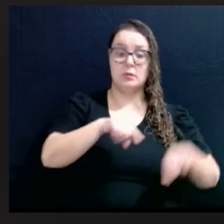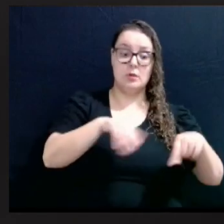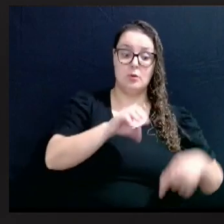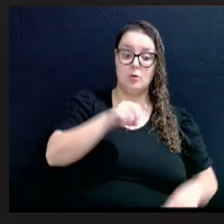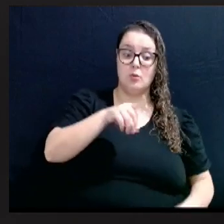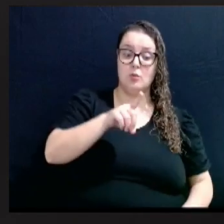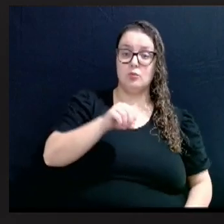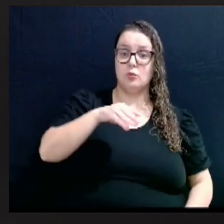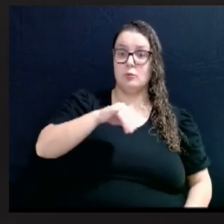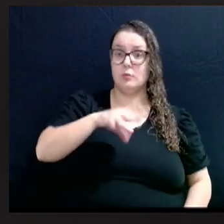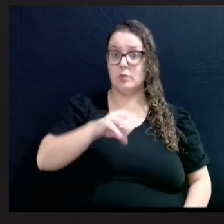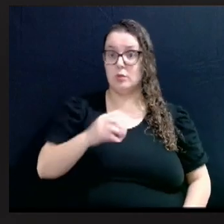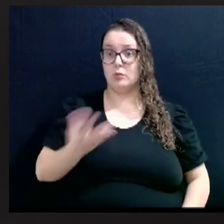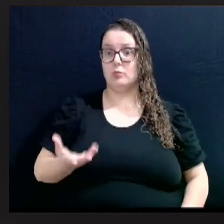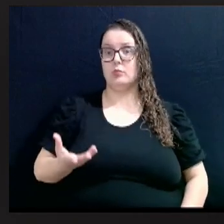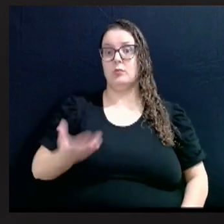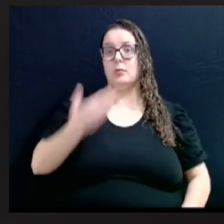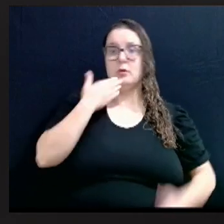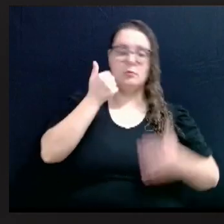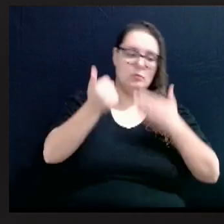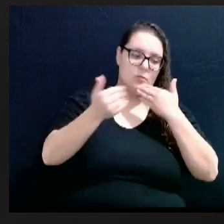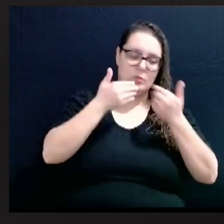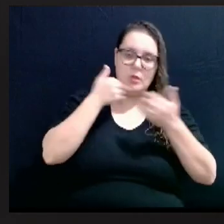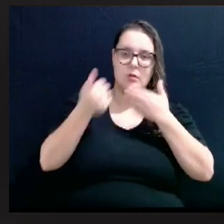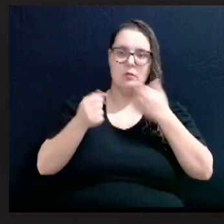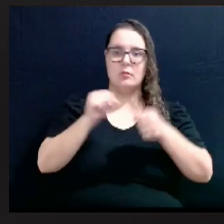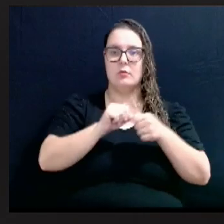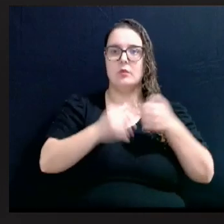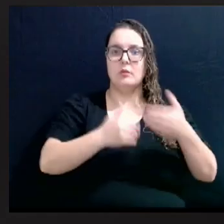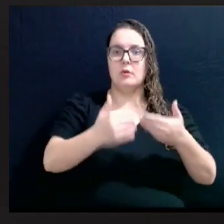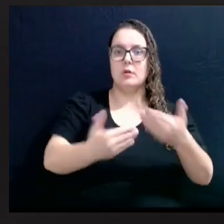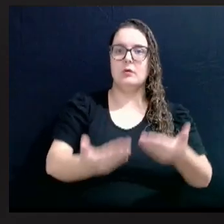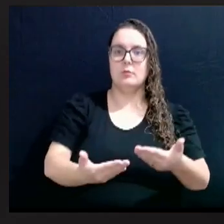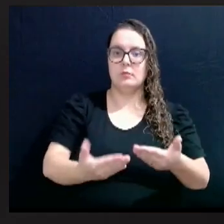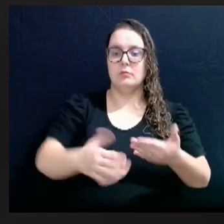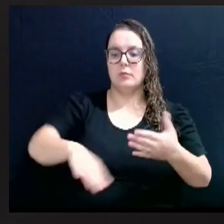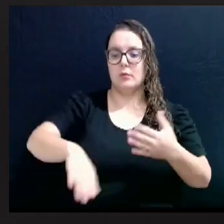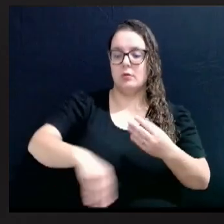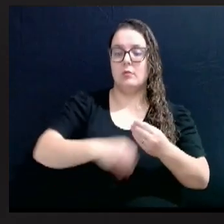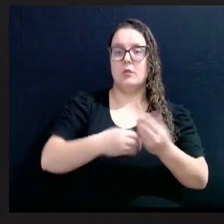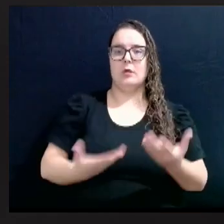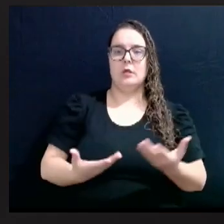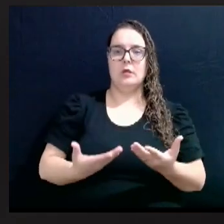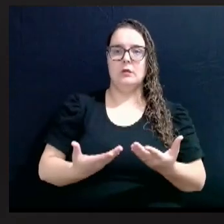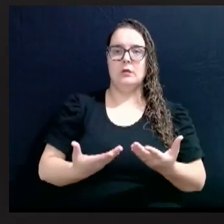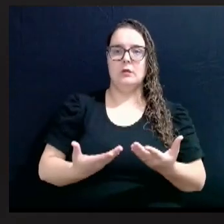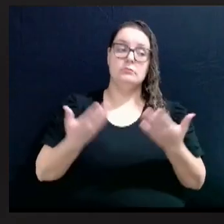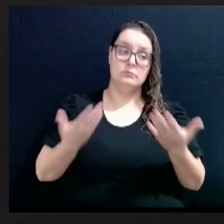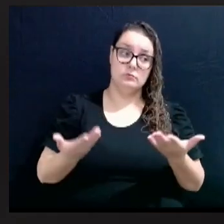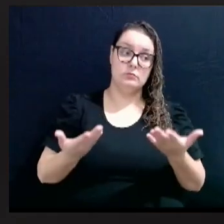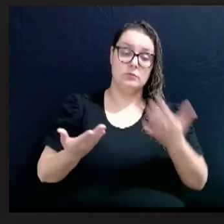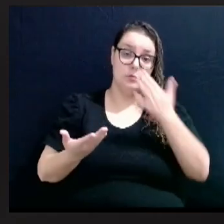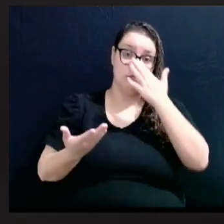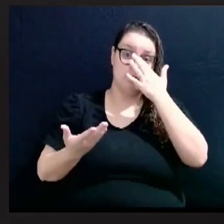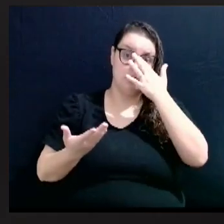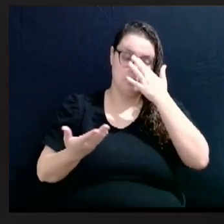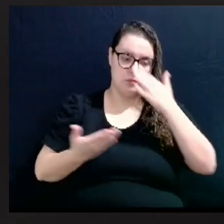tem melhorias, né, que vão agregar. Então você, a partir do momento que